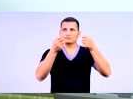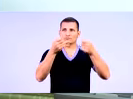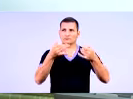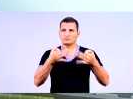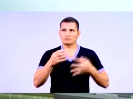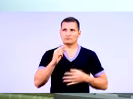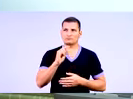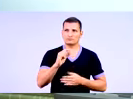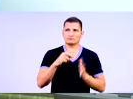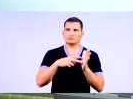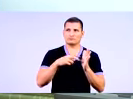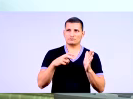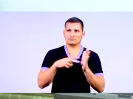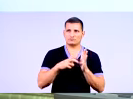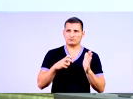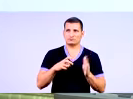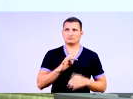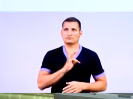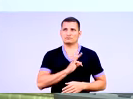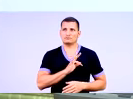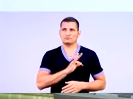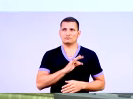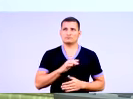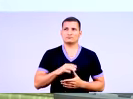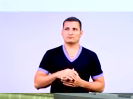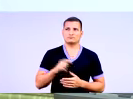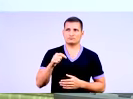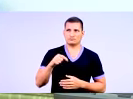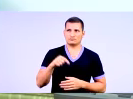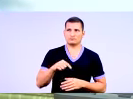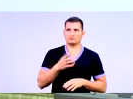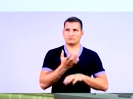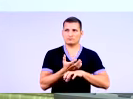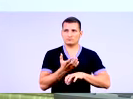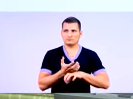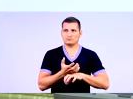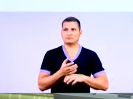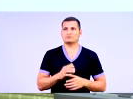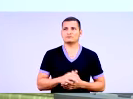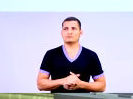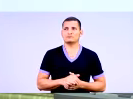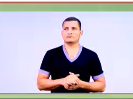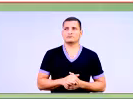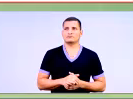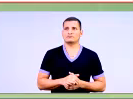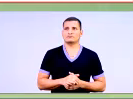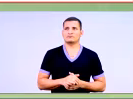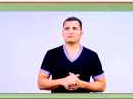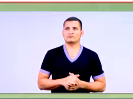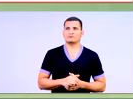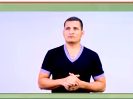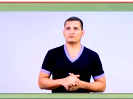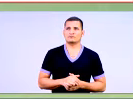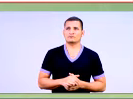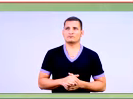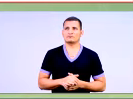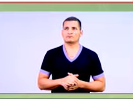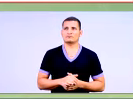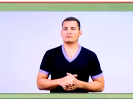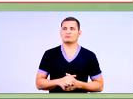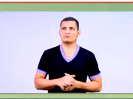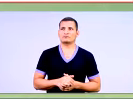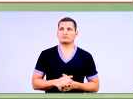desse vocabulário técnico aqui na nossa disciplina. Nós temos, então, um pouquinho